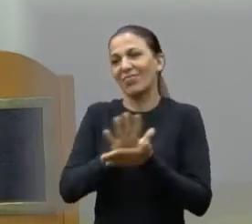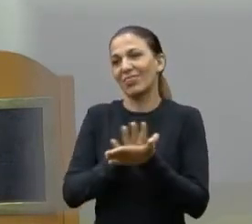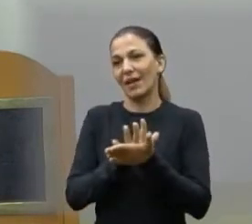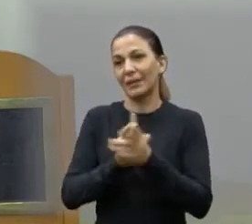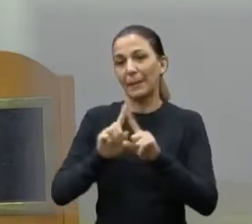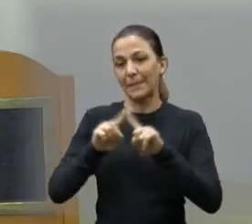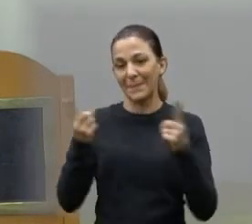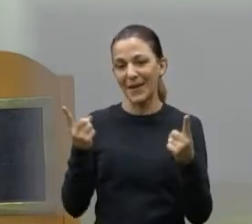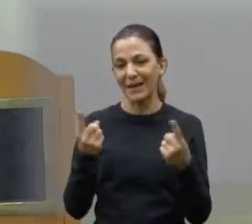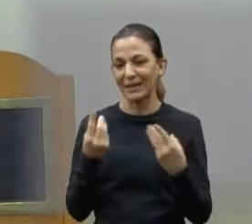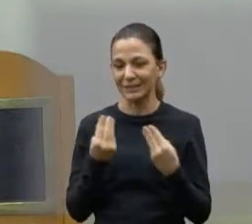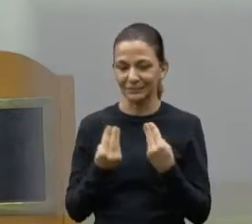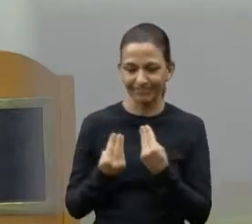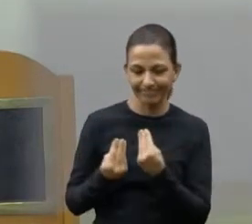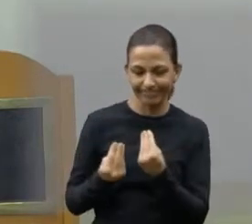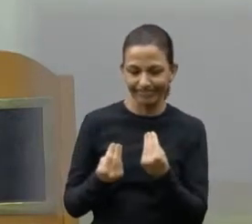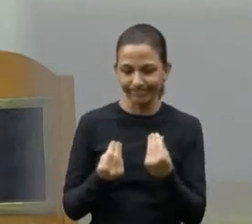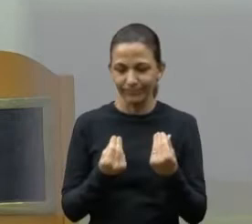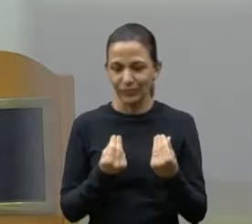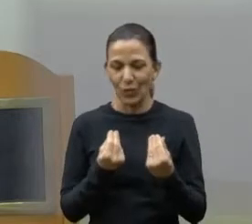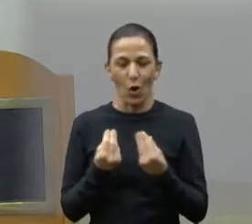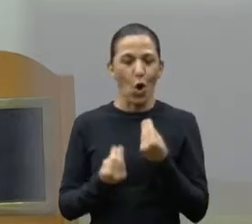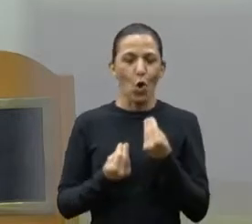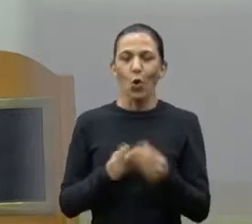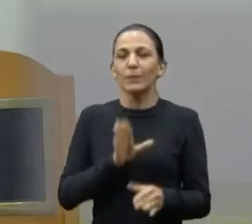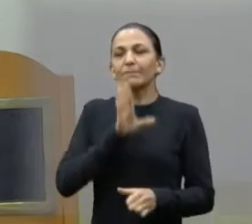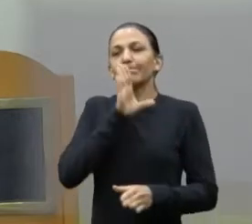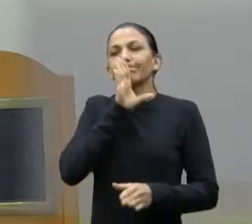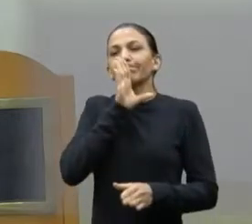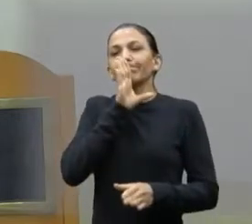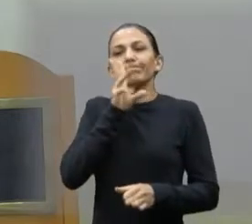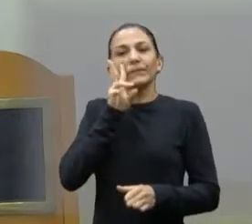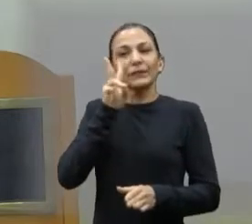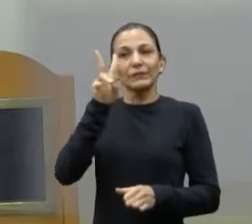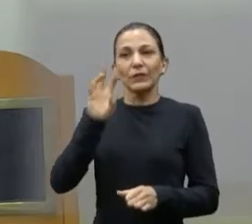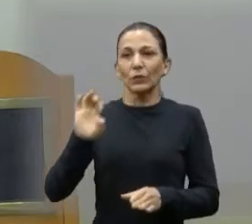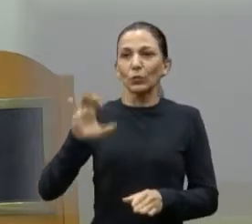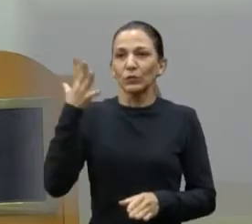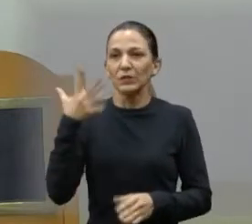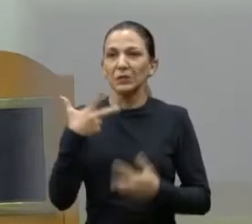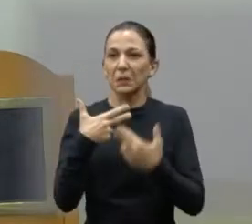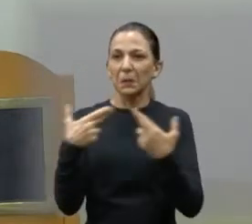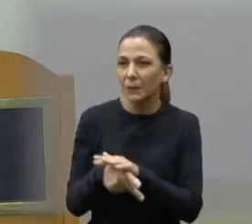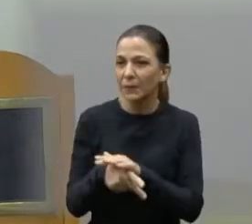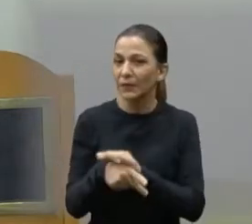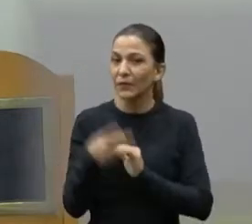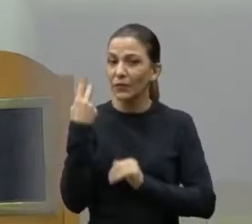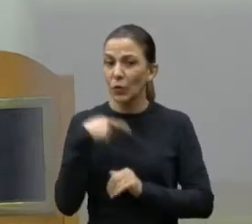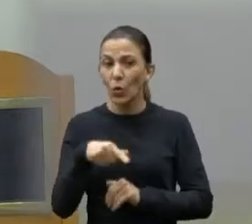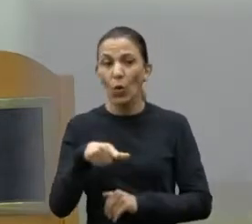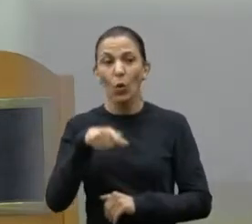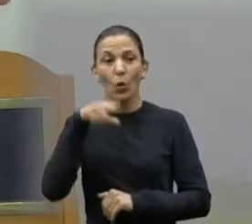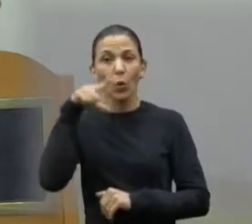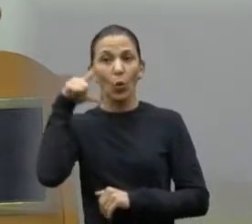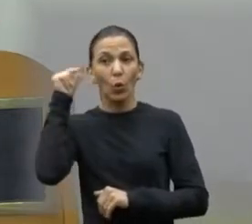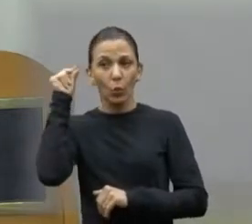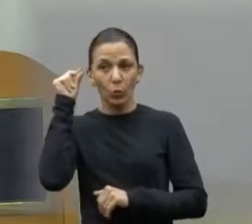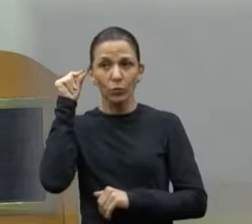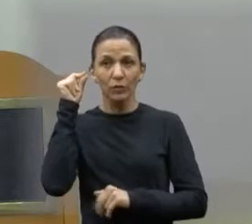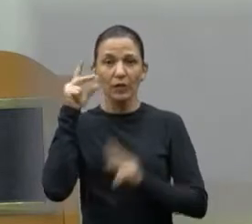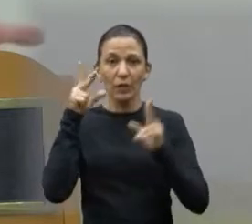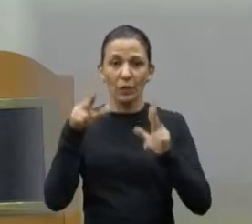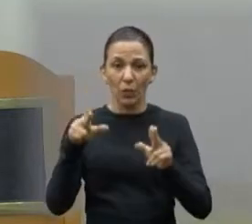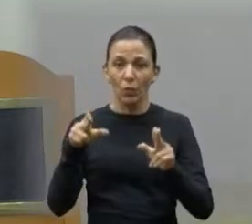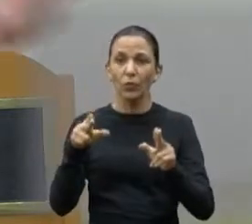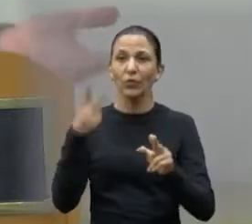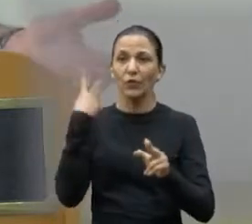a gente fica assim não tem como ficar quieto né vendo situações ocorrendo Vereador como todos os vereadores